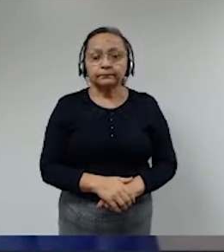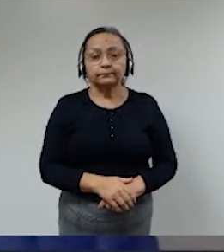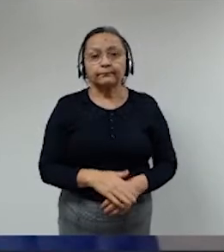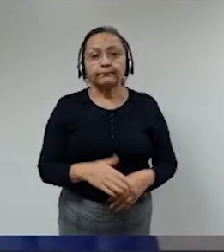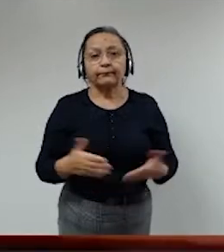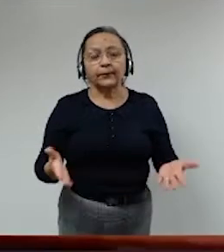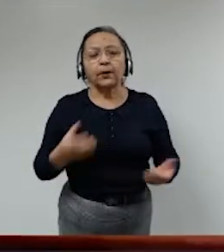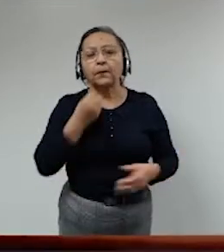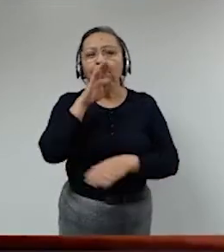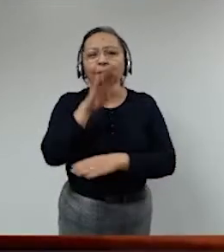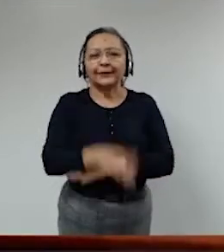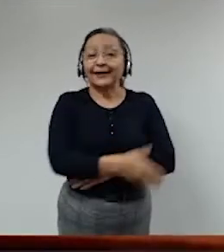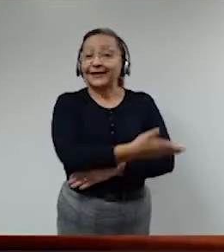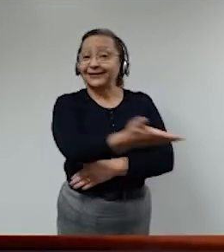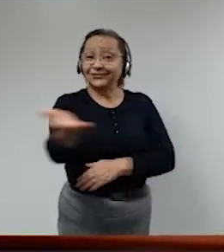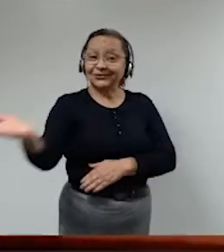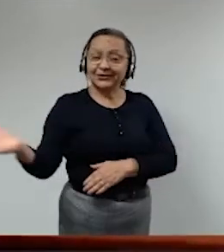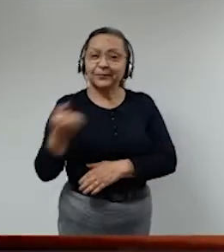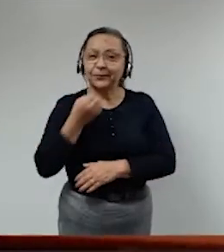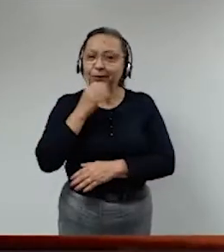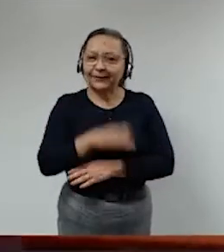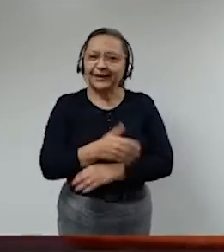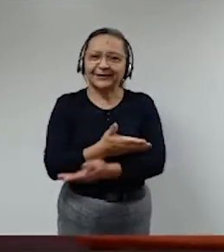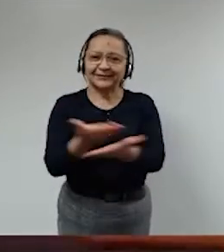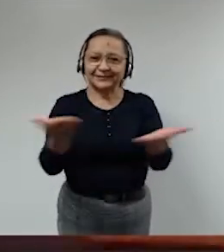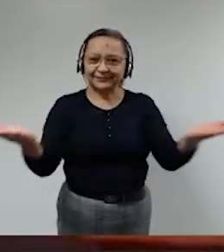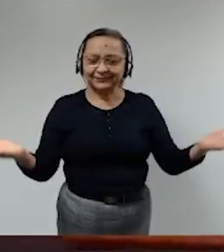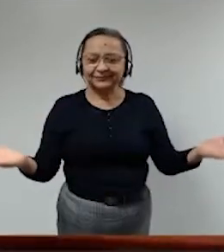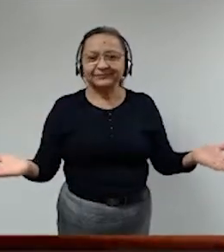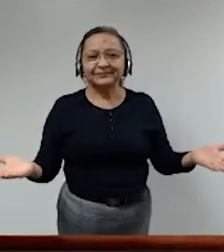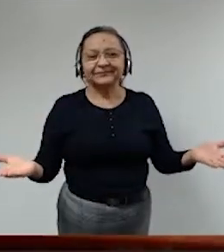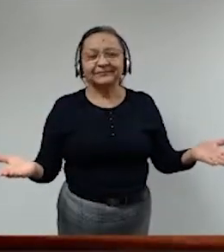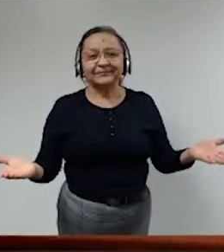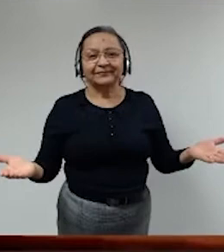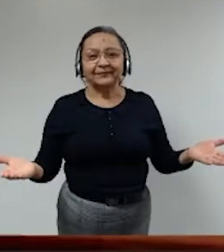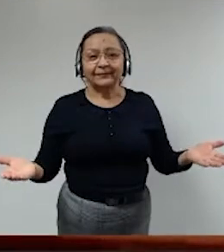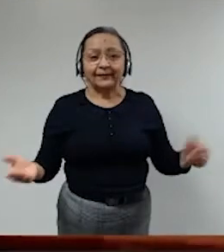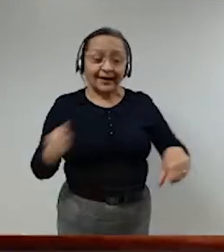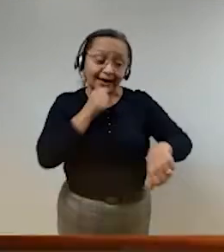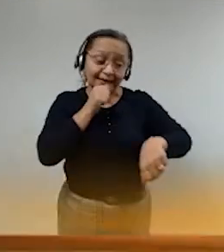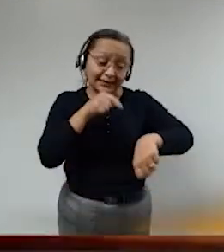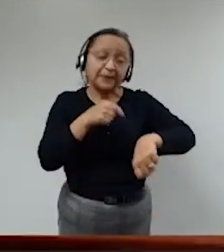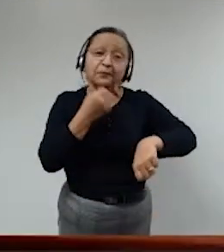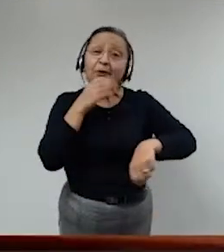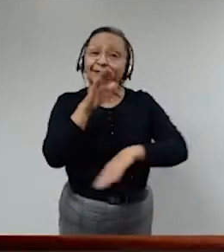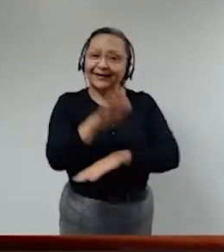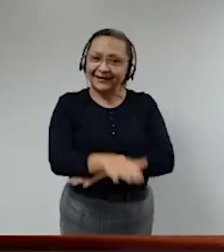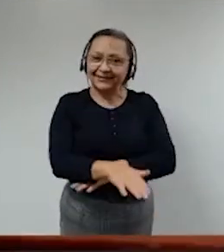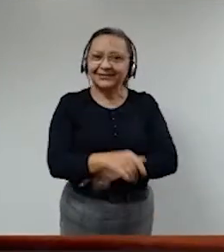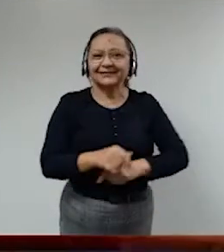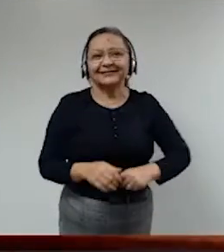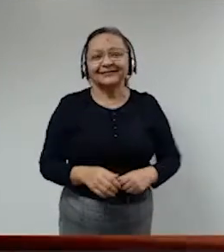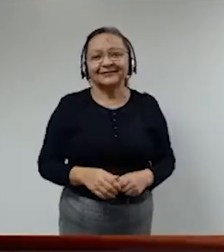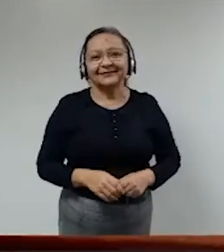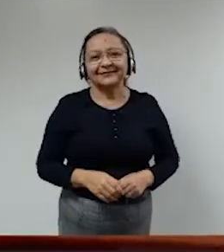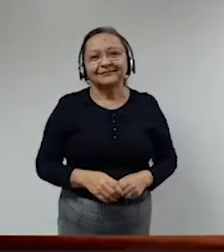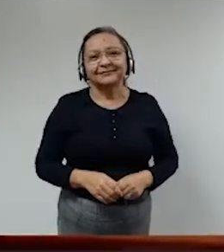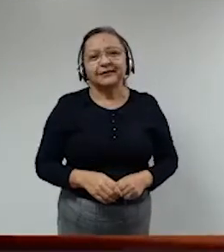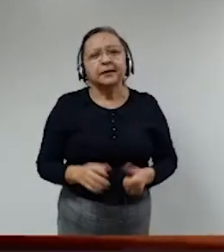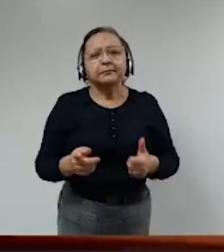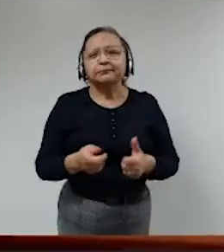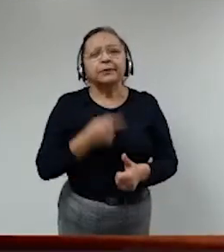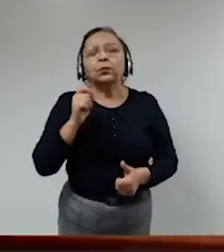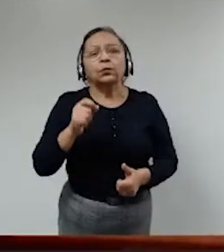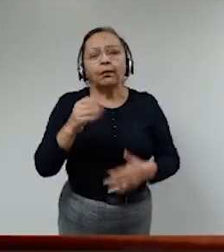Boa tarde a todos. Boa tarde a todos. Ainda boa tarde. Enfim, agradecer, antes